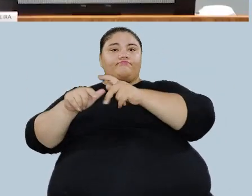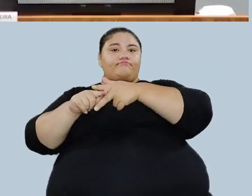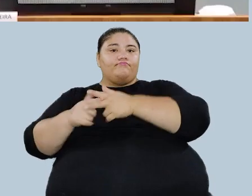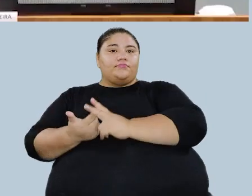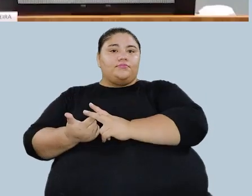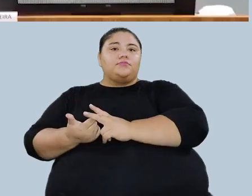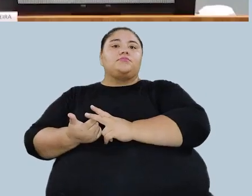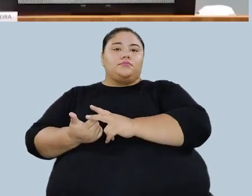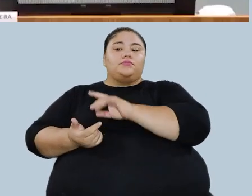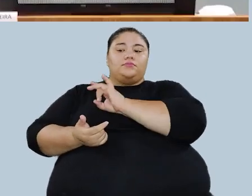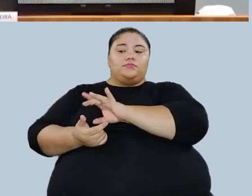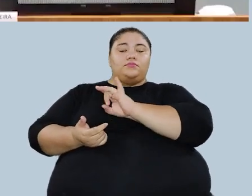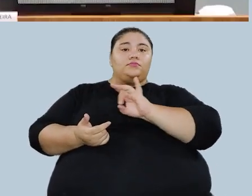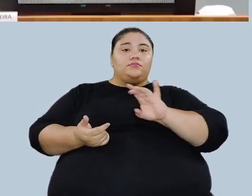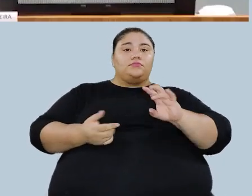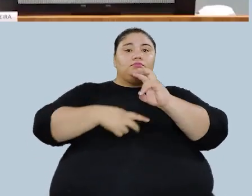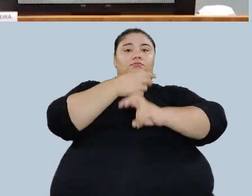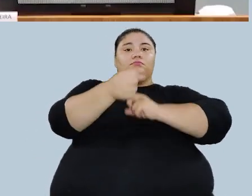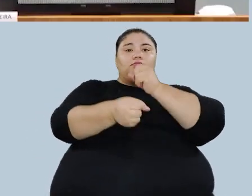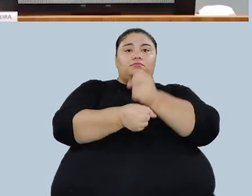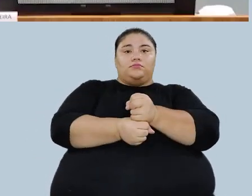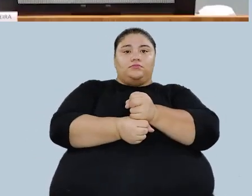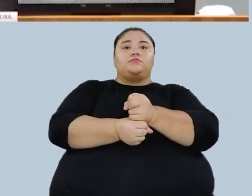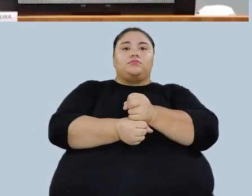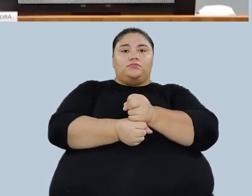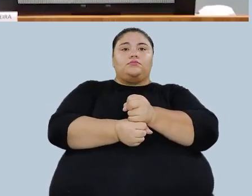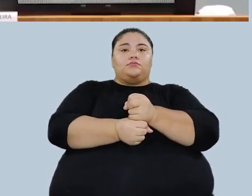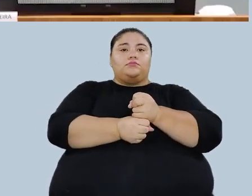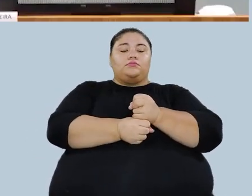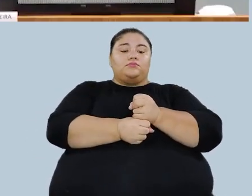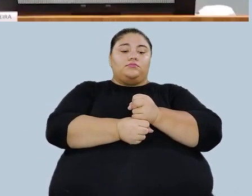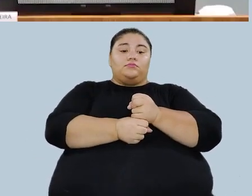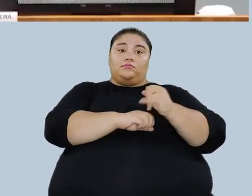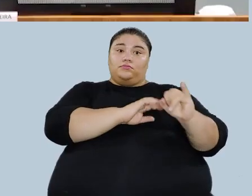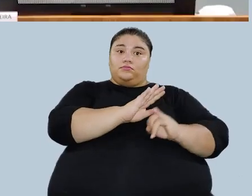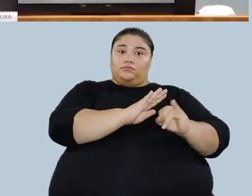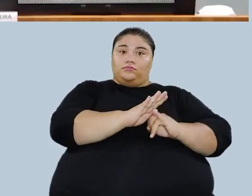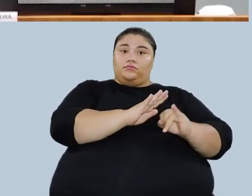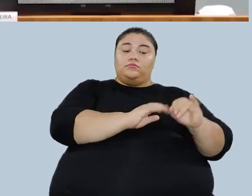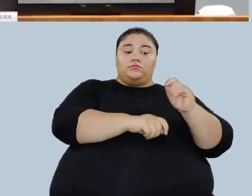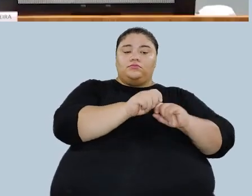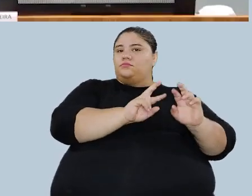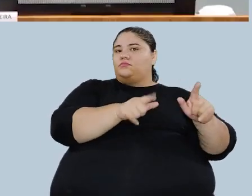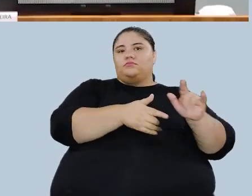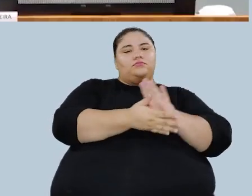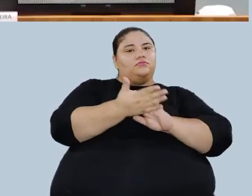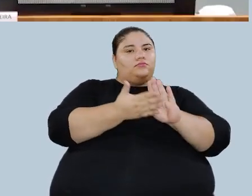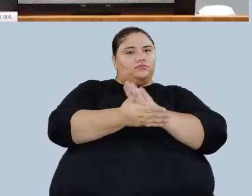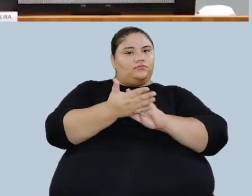revisão a cada 5 anos e, no caso das instituições financeiras, isso não é diferente.